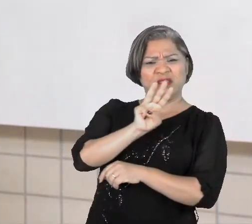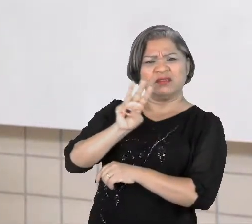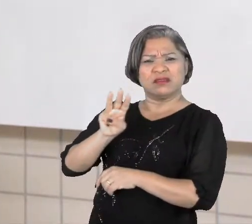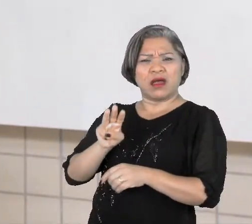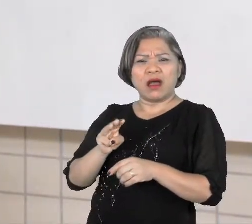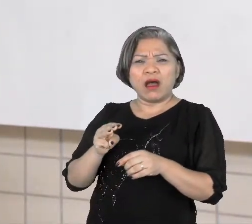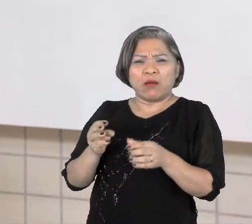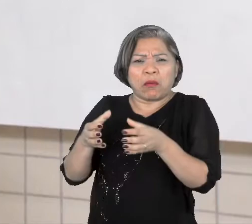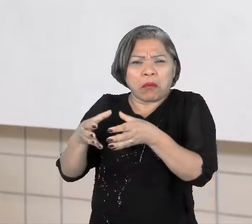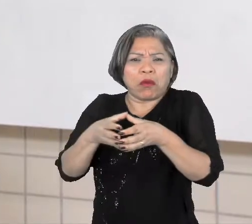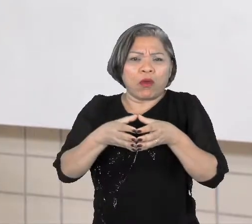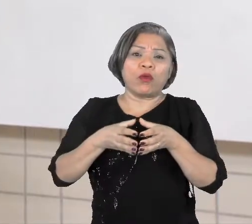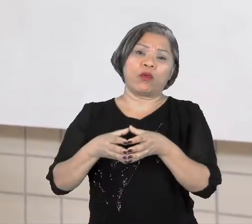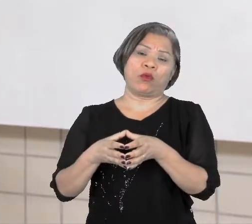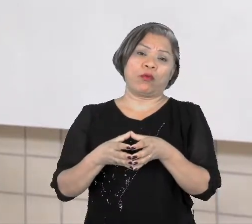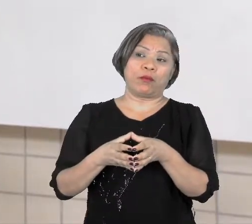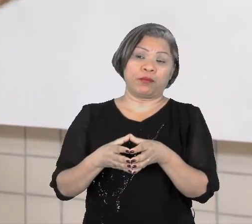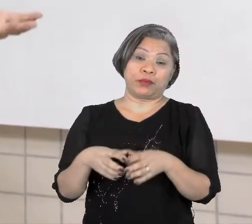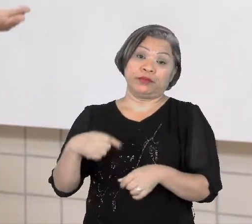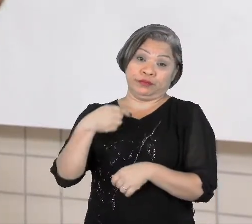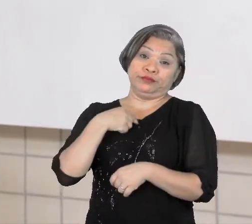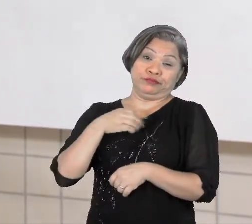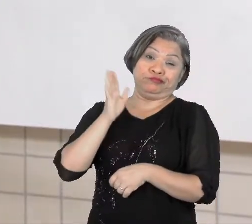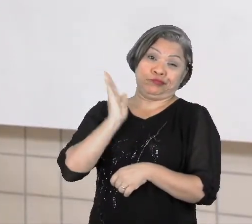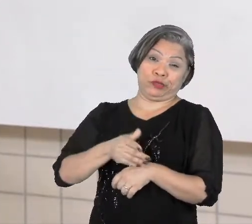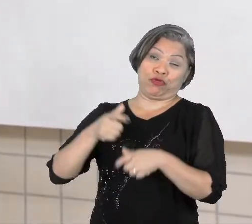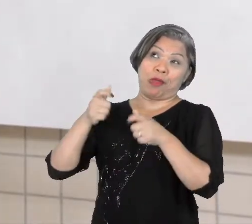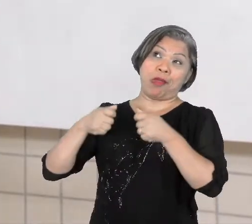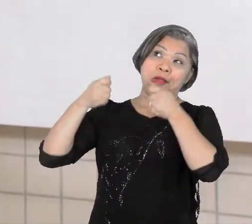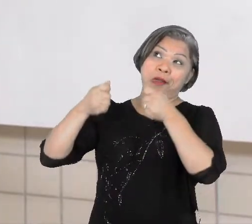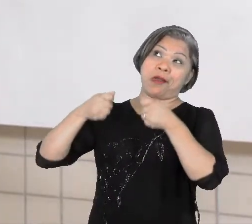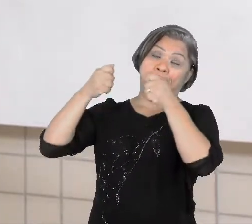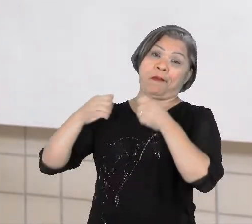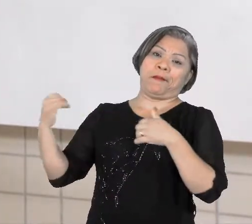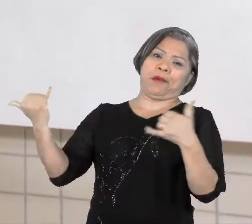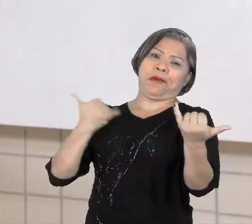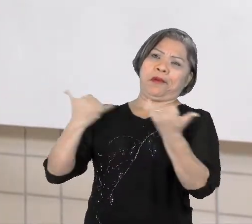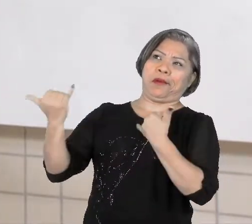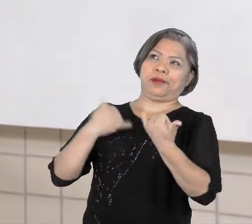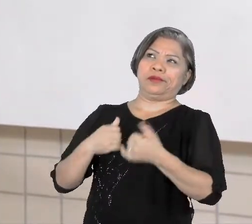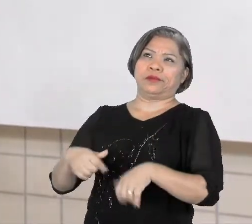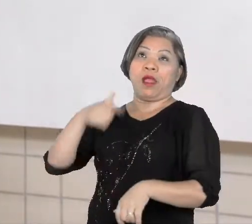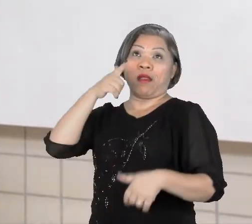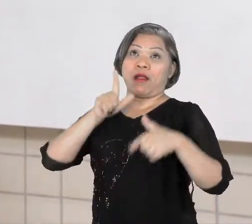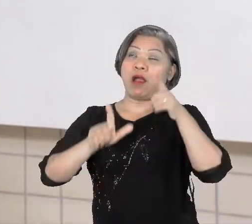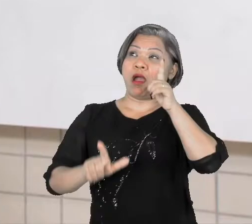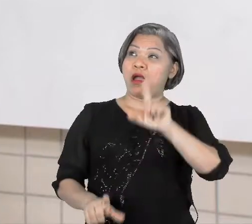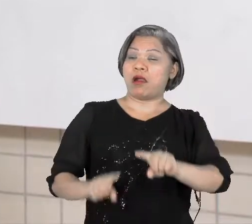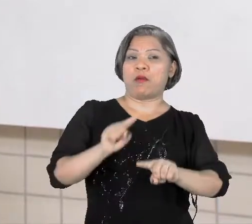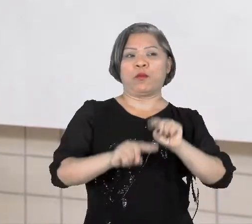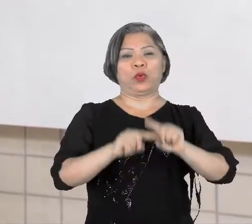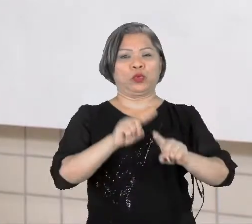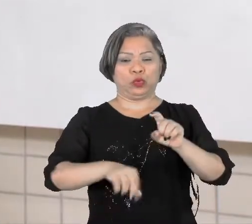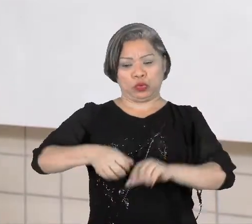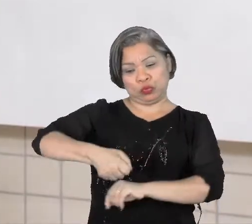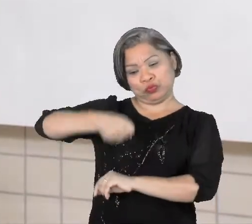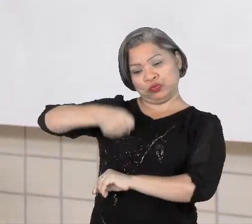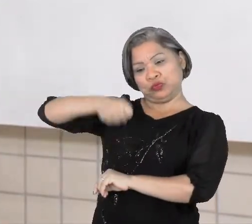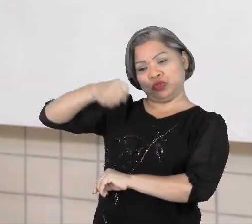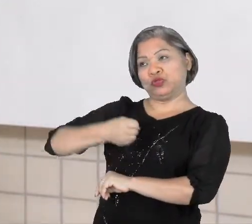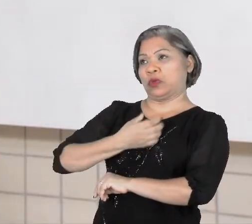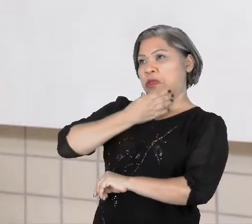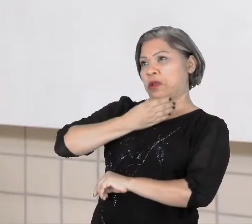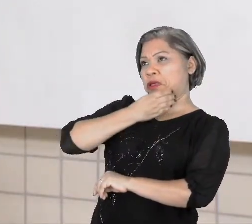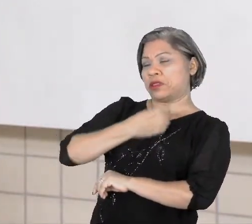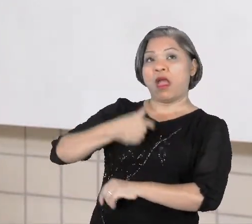grupo. Eu tenho recebido tantas campanhas de ganhe produtos de cesta de Natal, ganhe dinheiro,